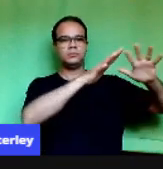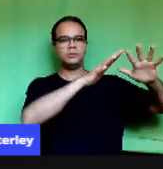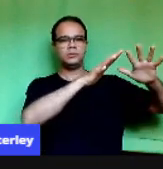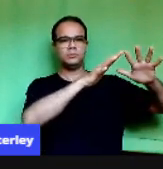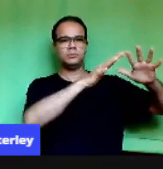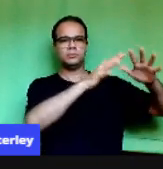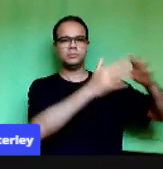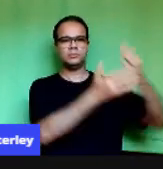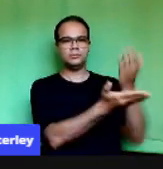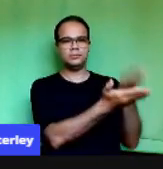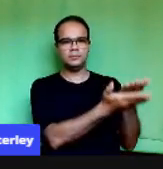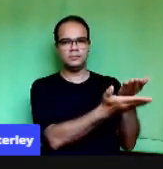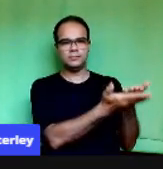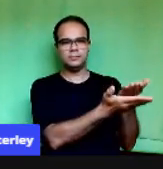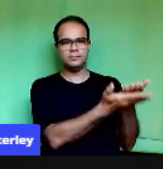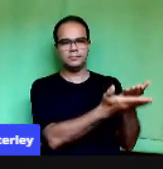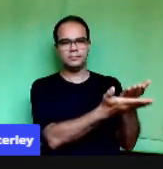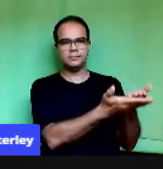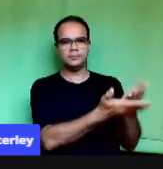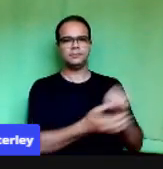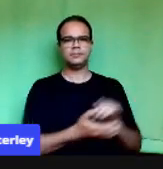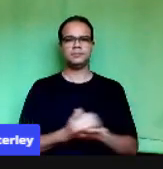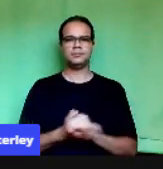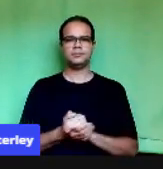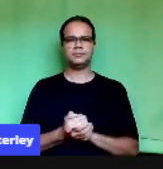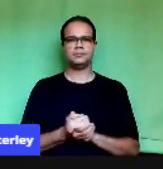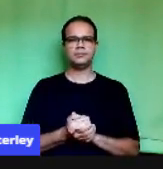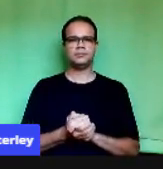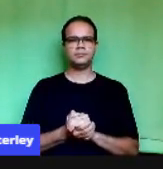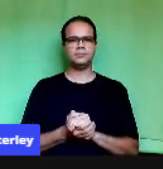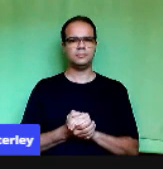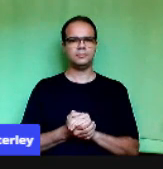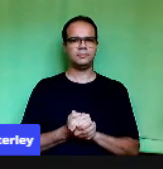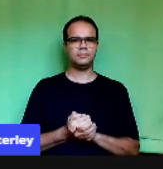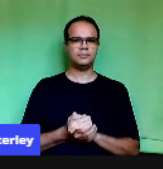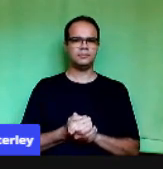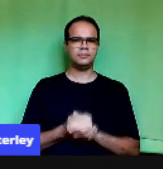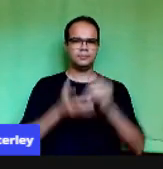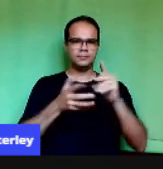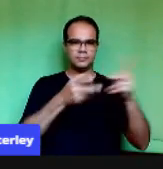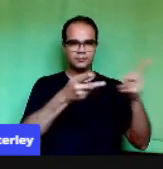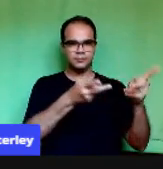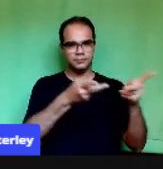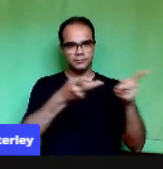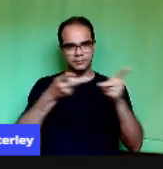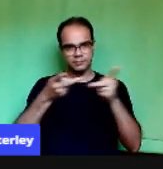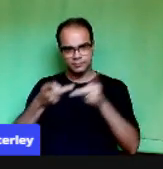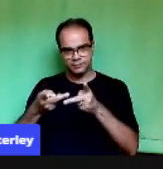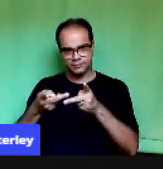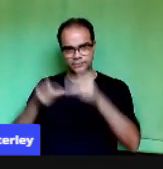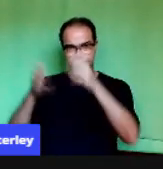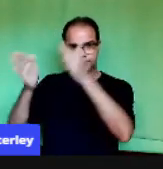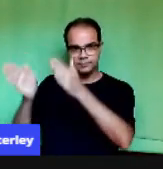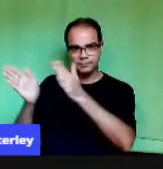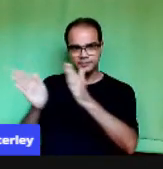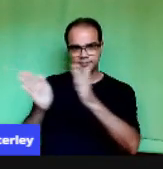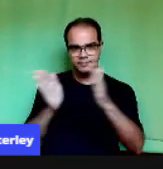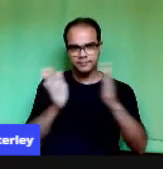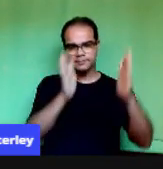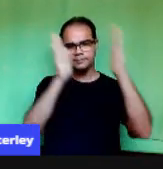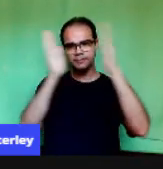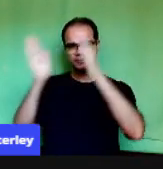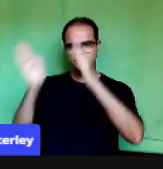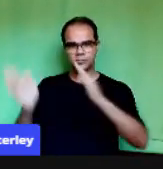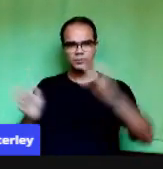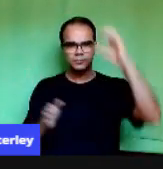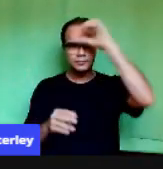educação. Bom, para você que está nos acompanhando e já percebeu que o